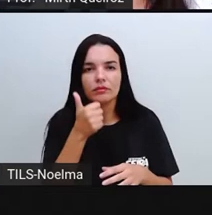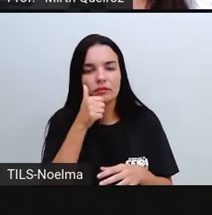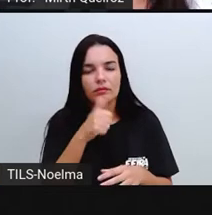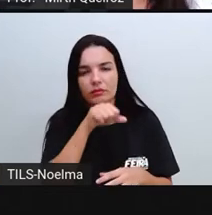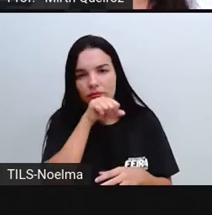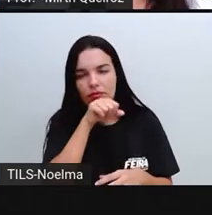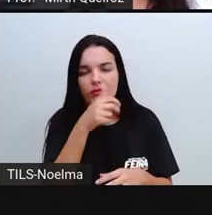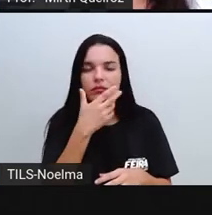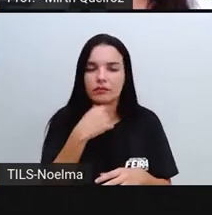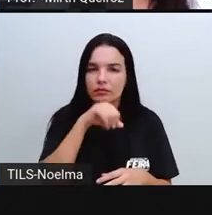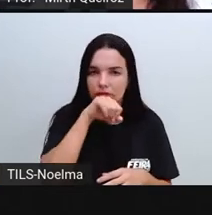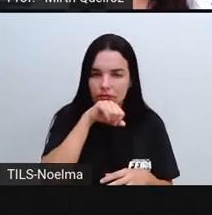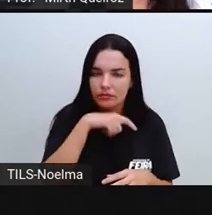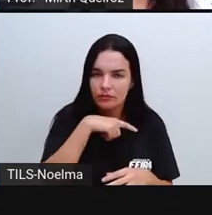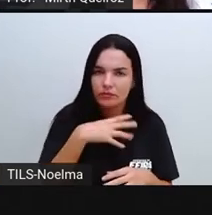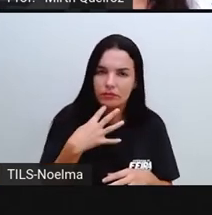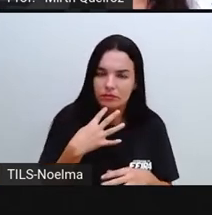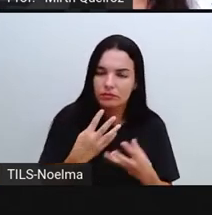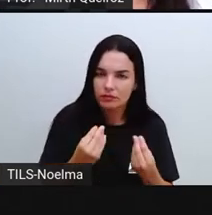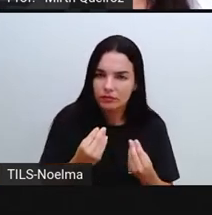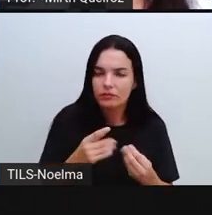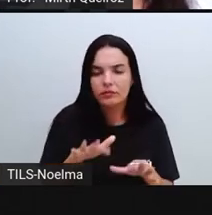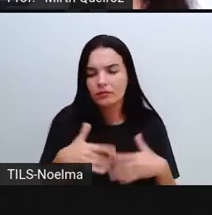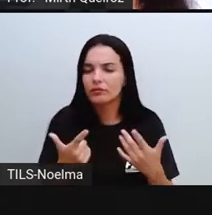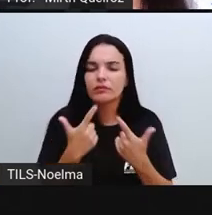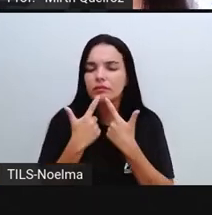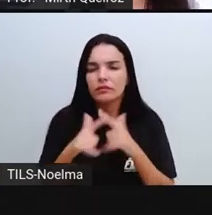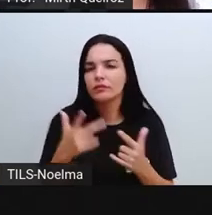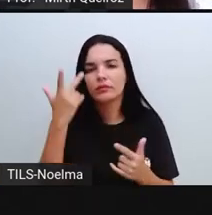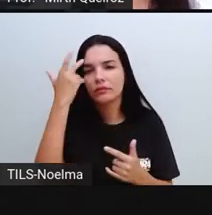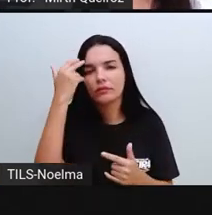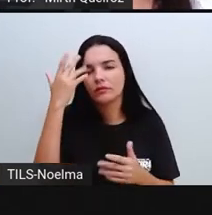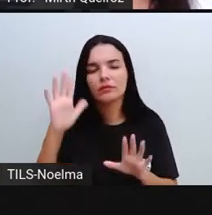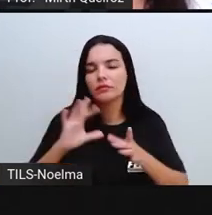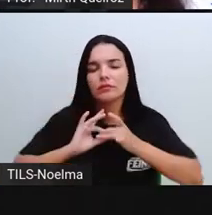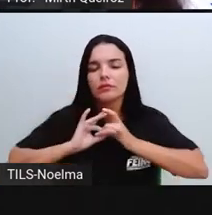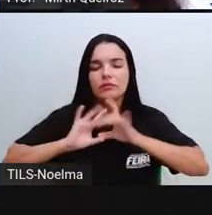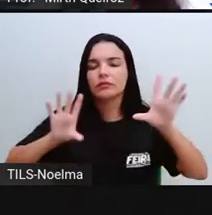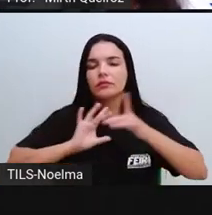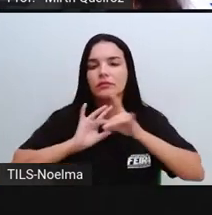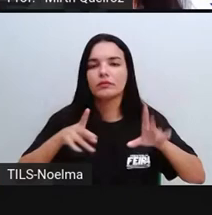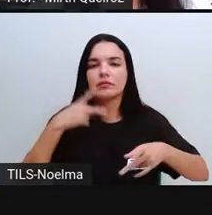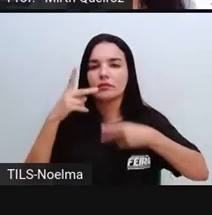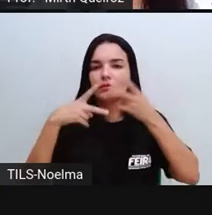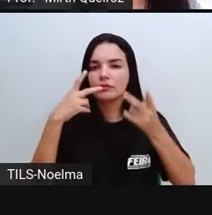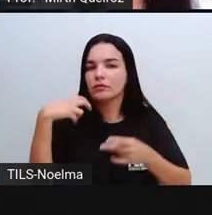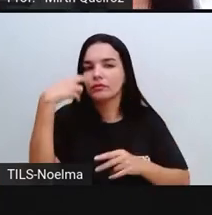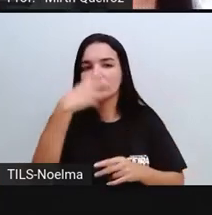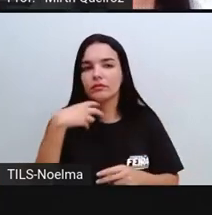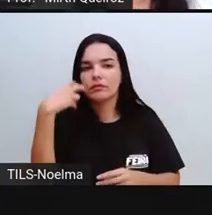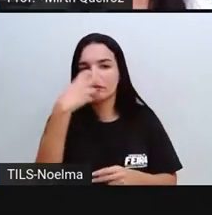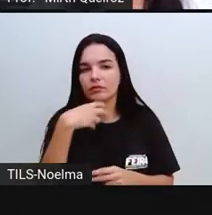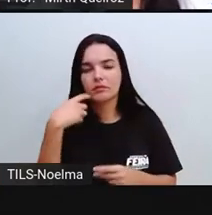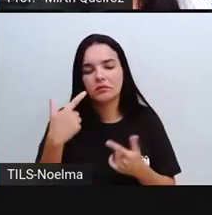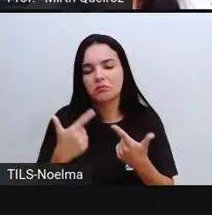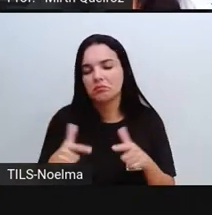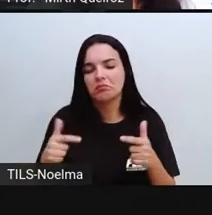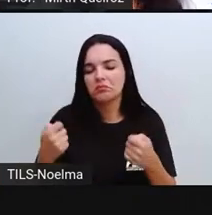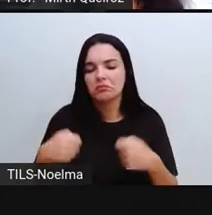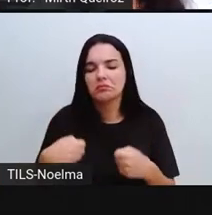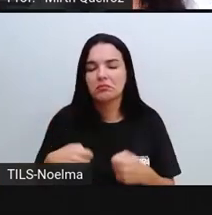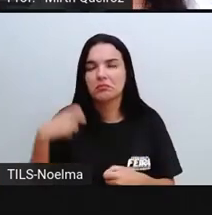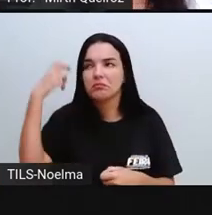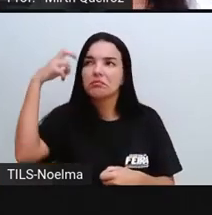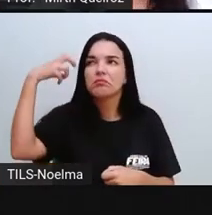utiliza aí esse relato oral de forma mais descontraída, onde a gente não tem essa preocupação com a concordância, a gente não vai